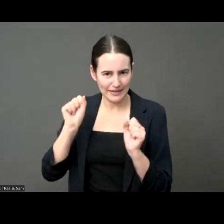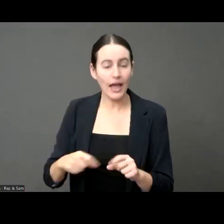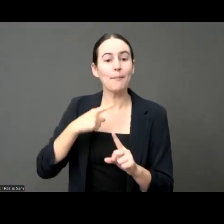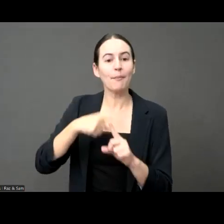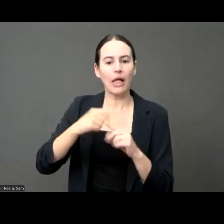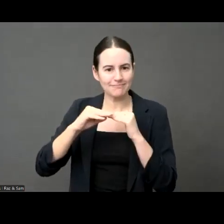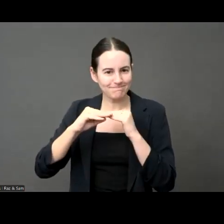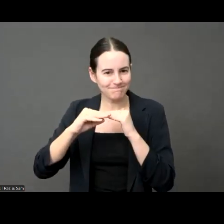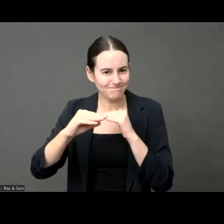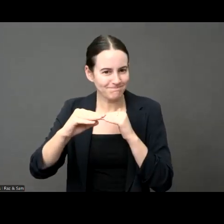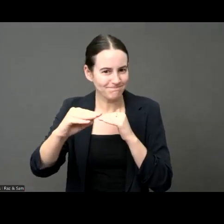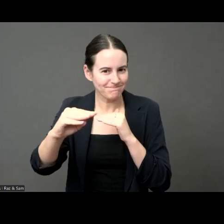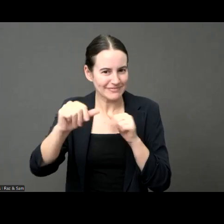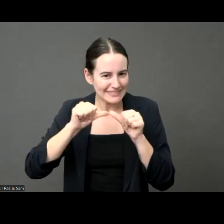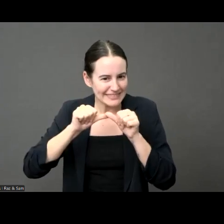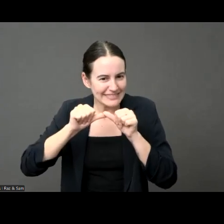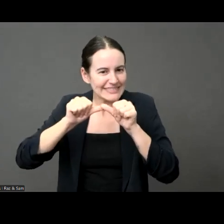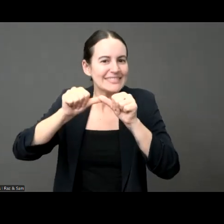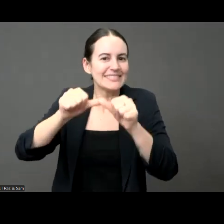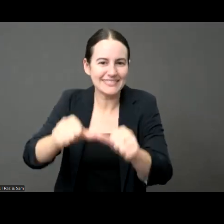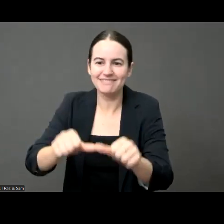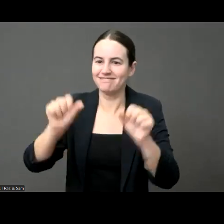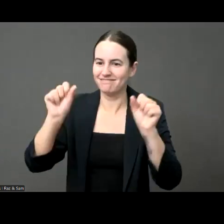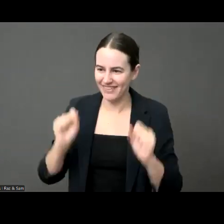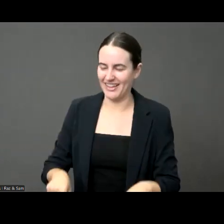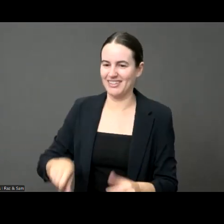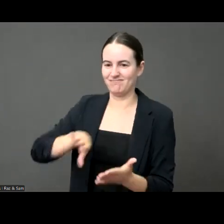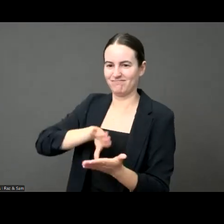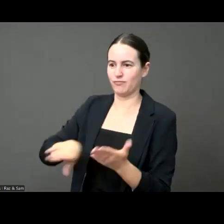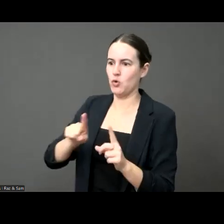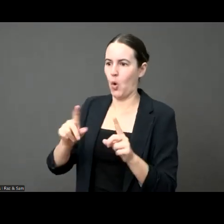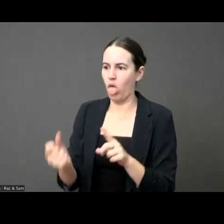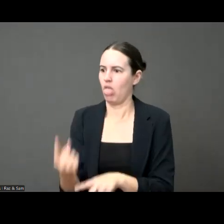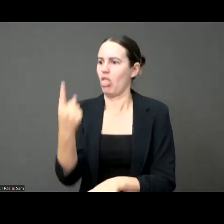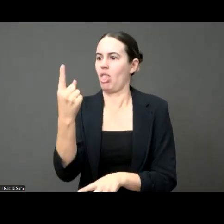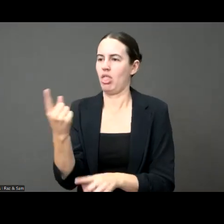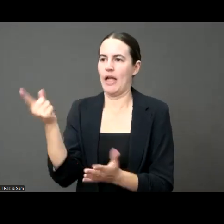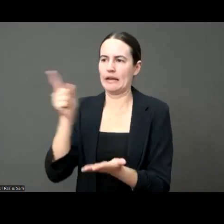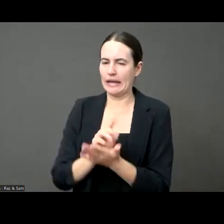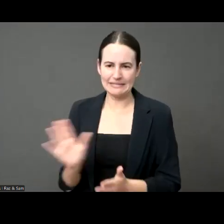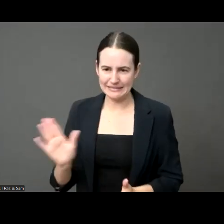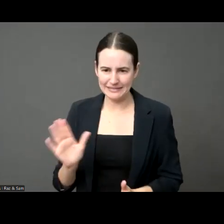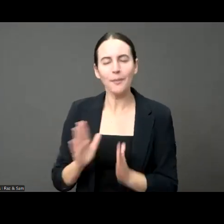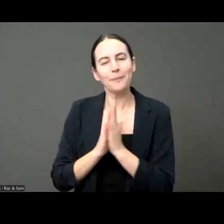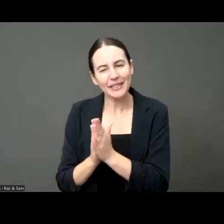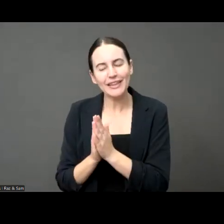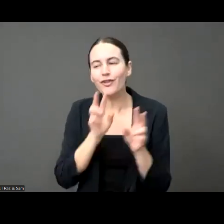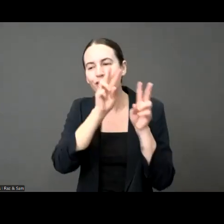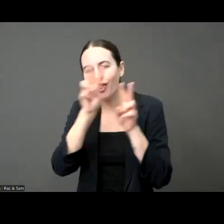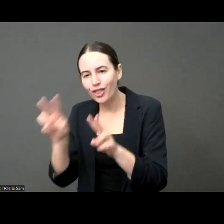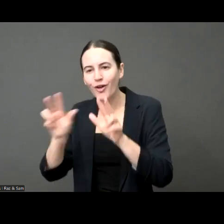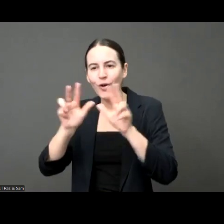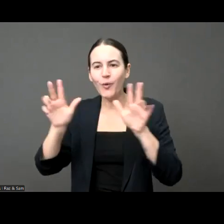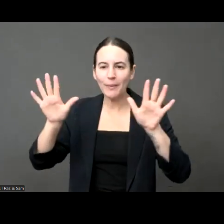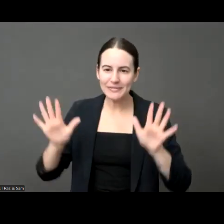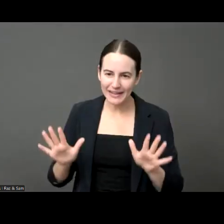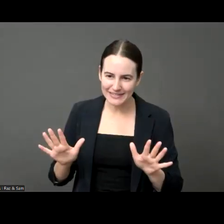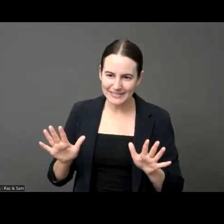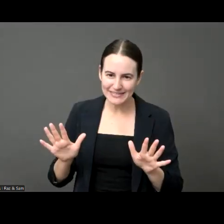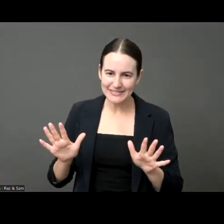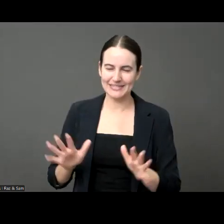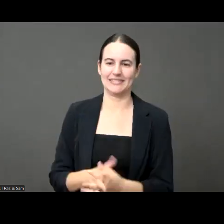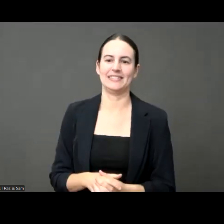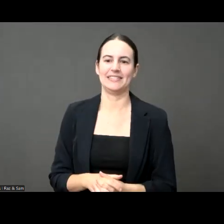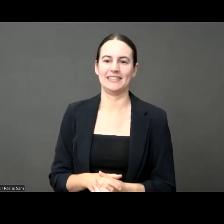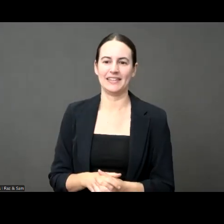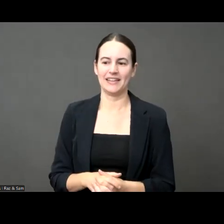vocês a consultar o site e usar o portal de todos os países como sócios para entenderem um pouco mais do que se trata